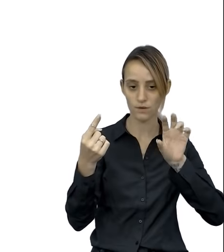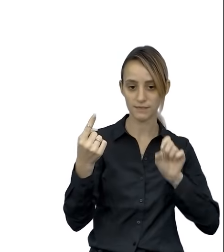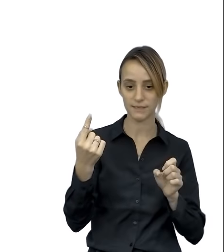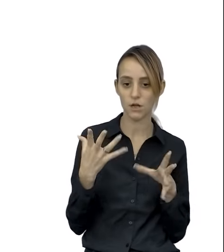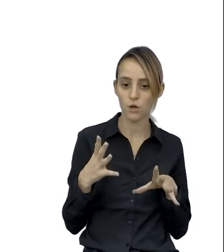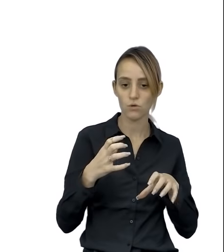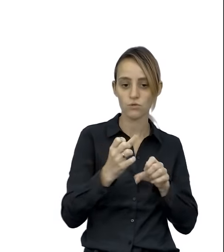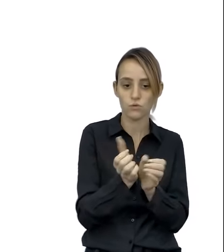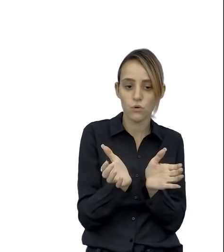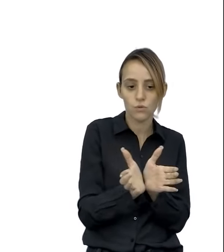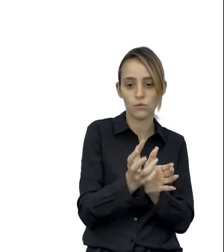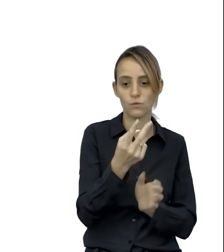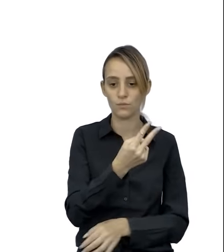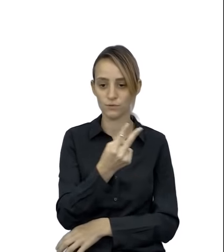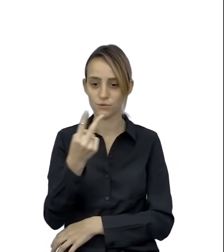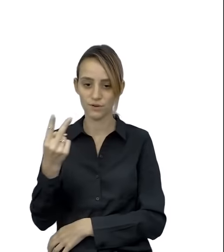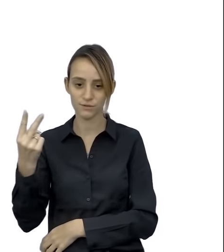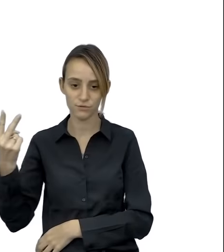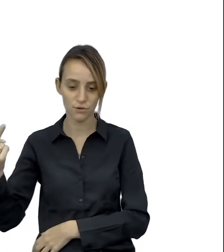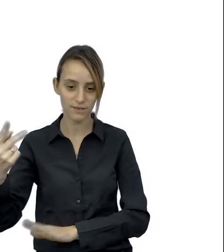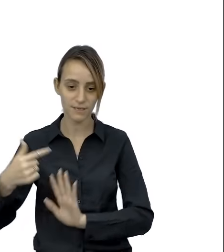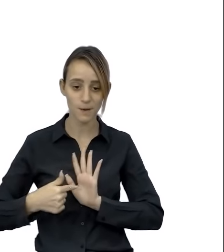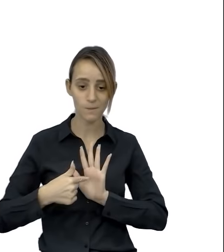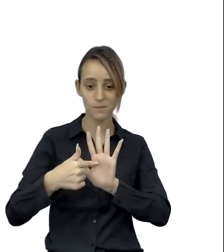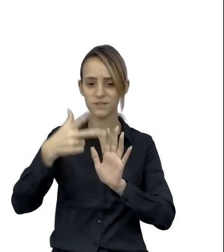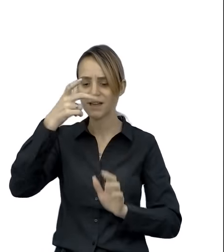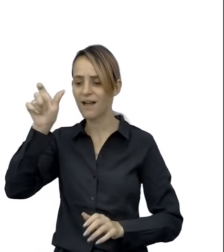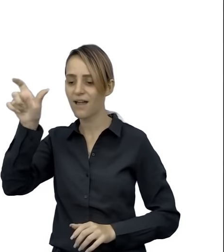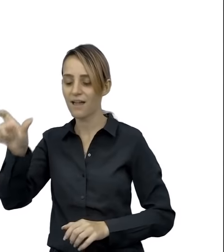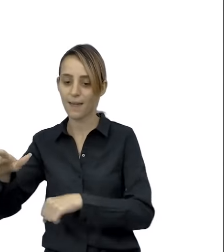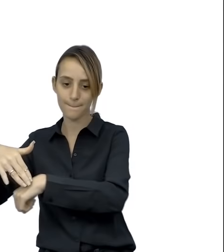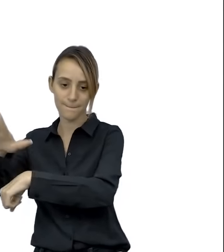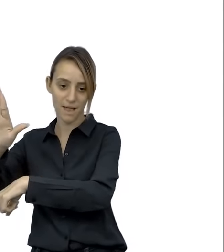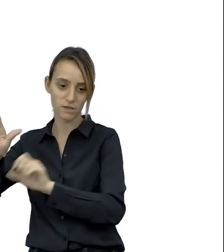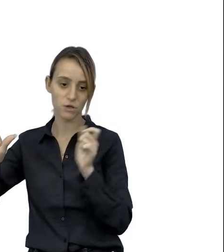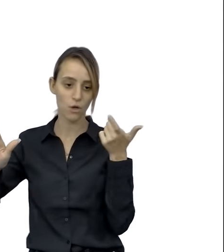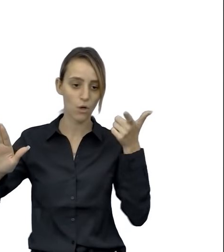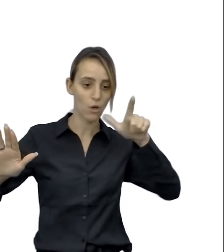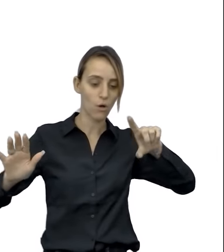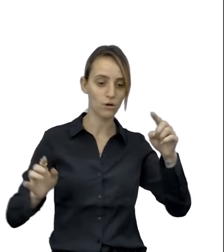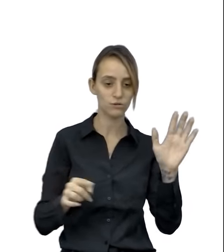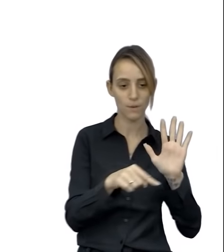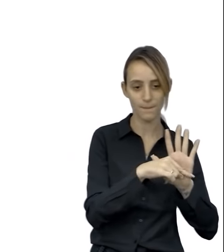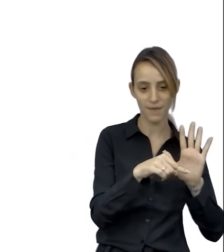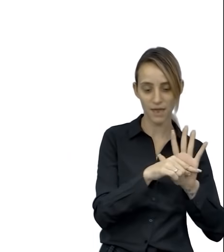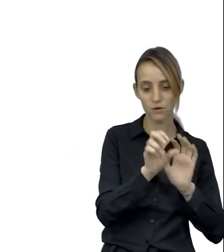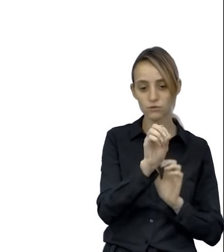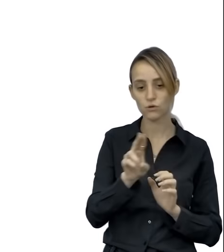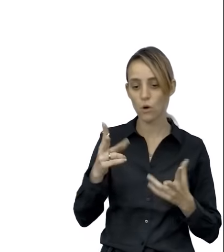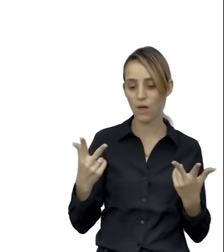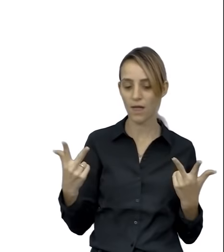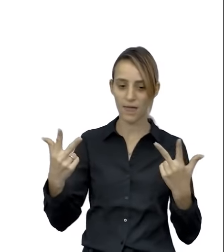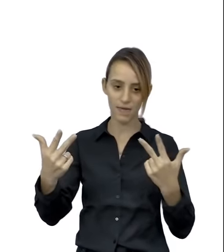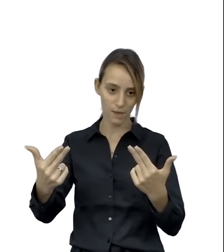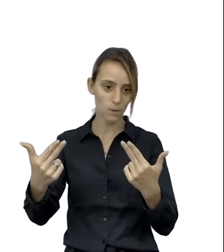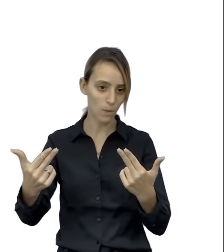em 2, para indicar quem tem mais, quem tem menos, ou que tem a mesma